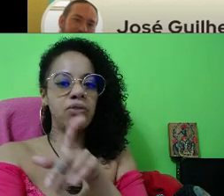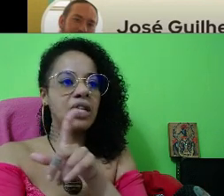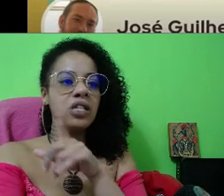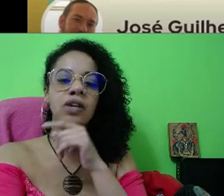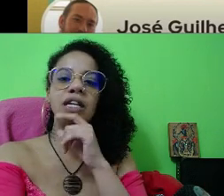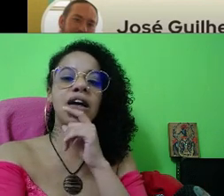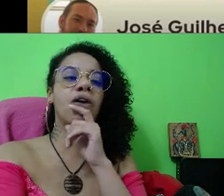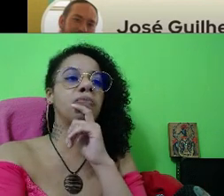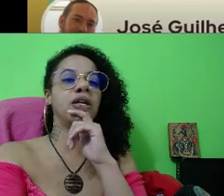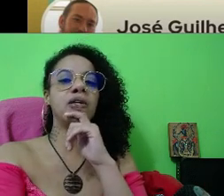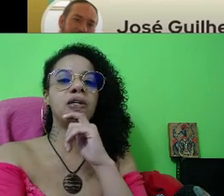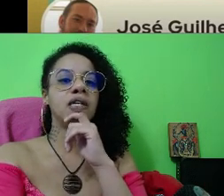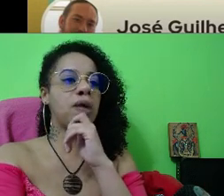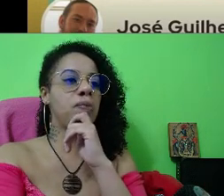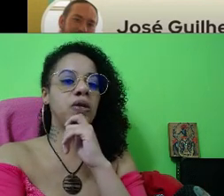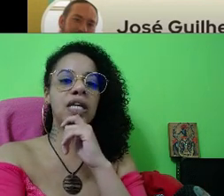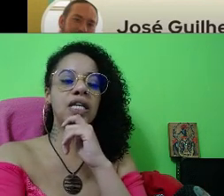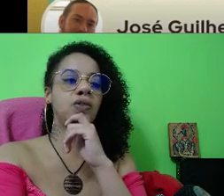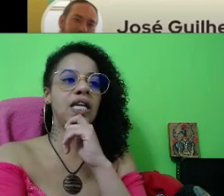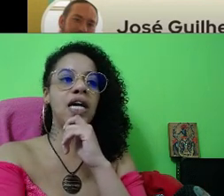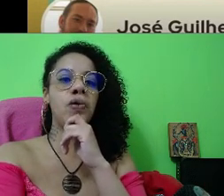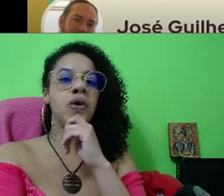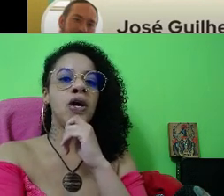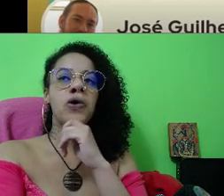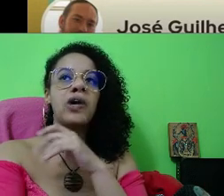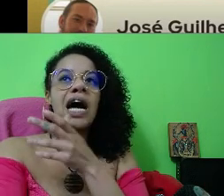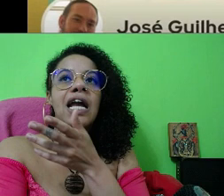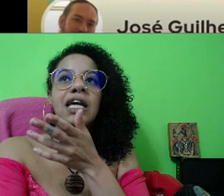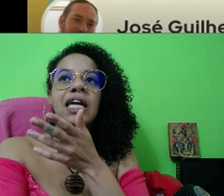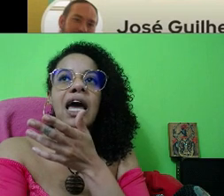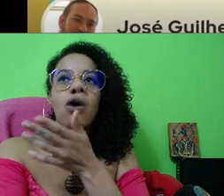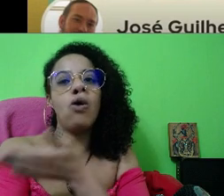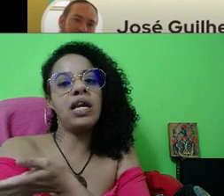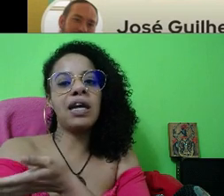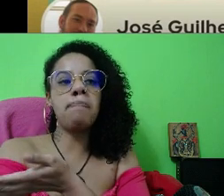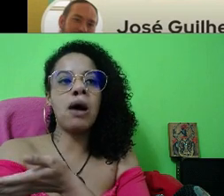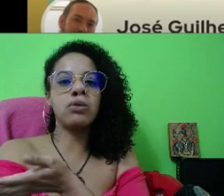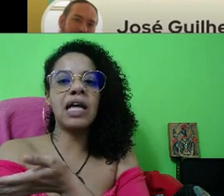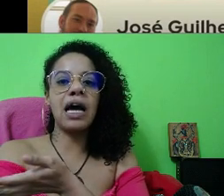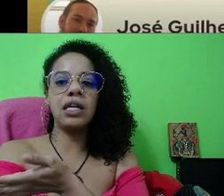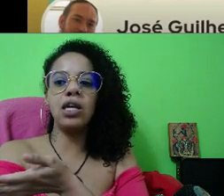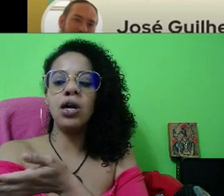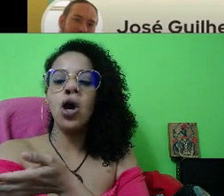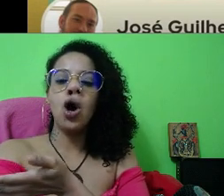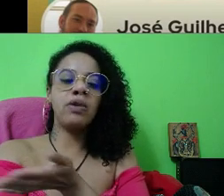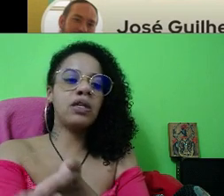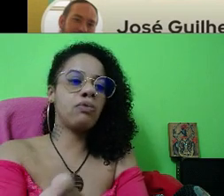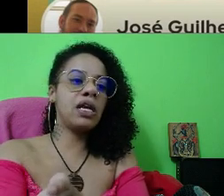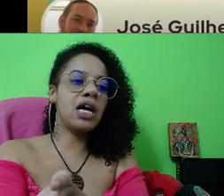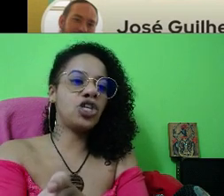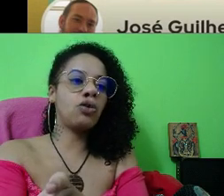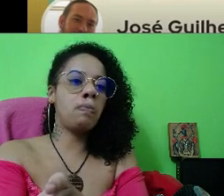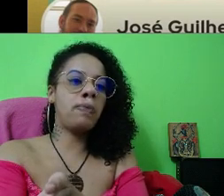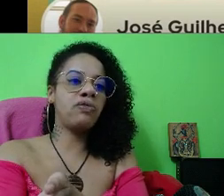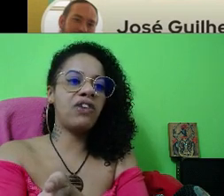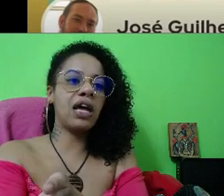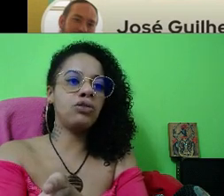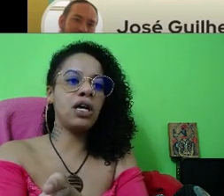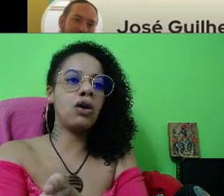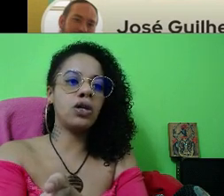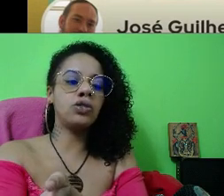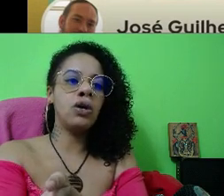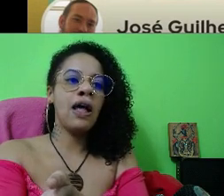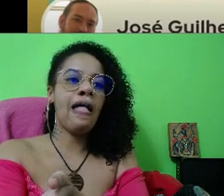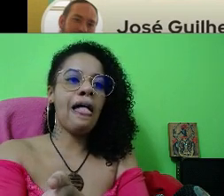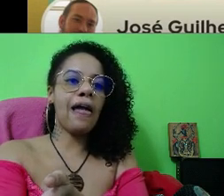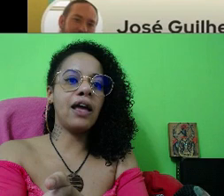para mim não dá isso aí não mano para mim não dá isso aí não o cara quer olho que é pautar aqui ou então ele acha que eu não posso falar